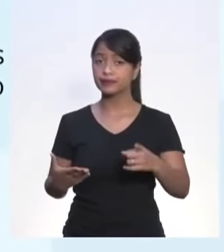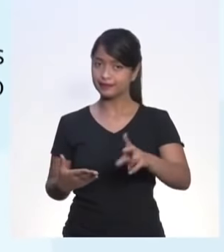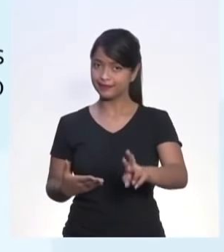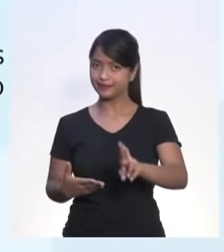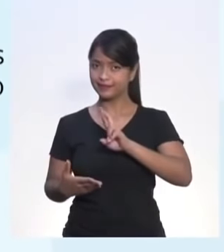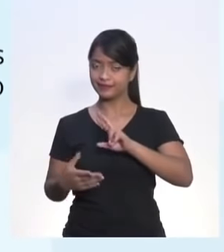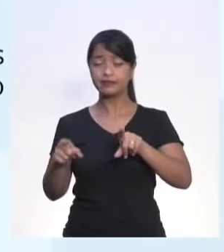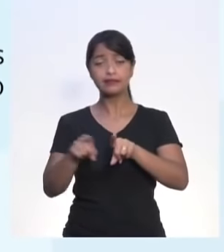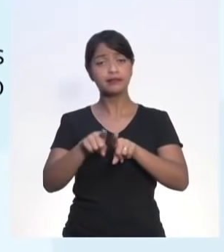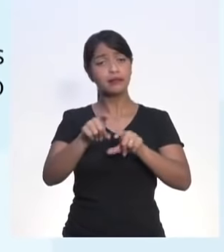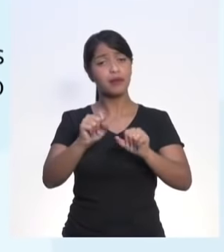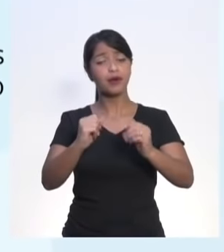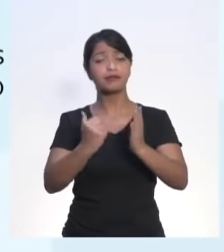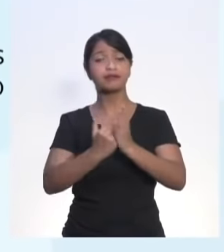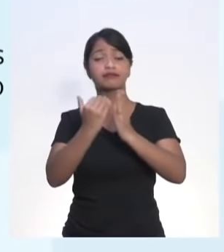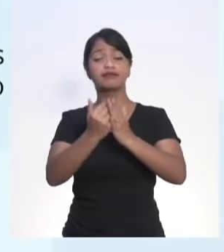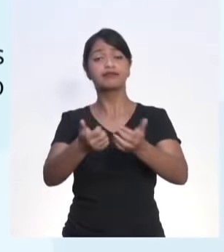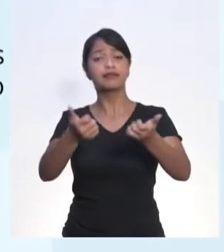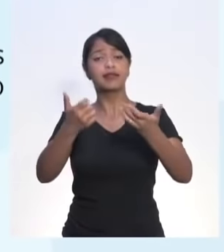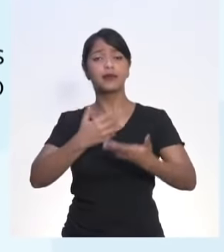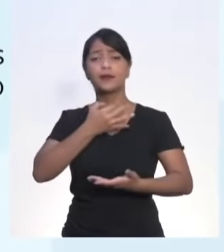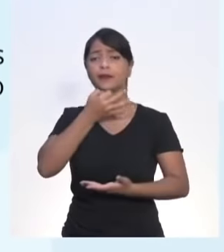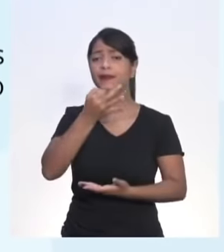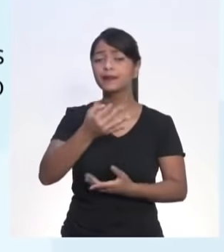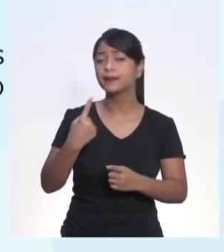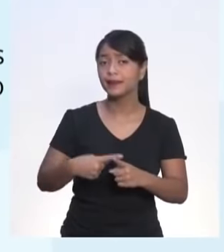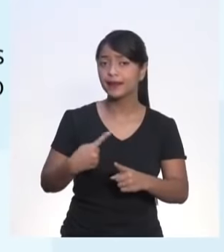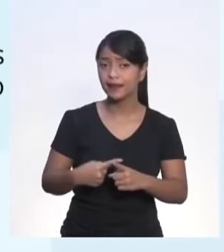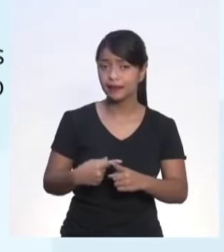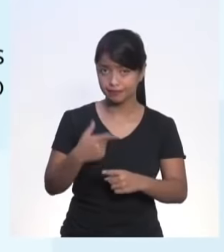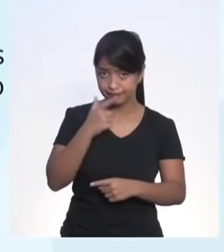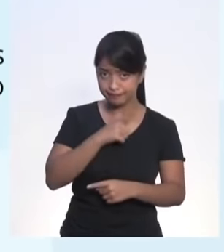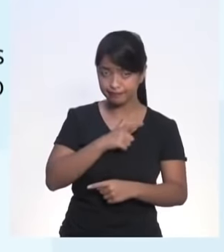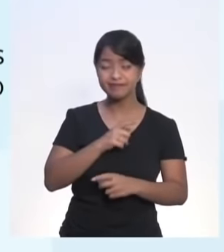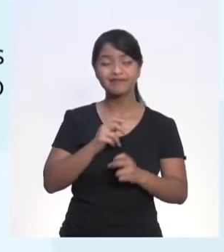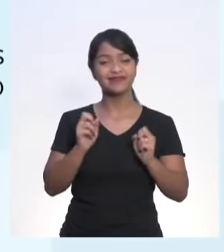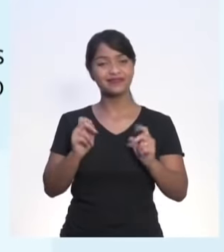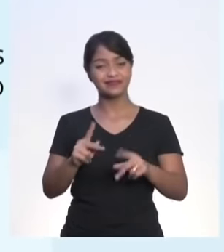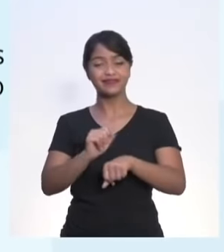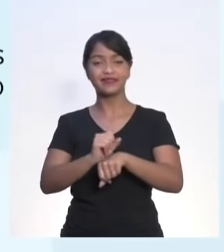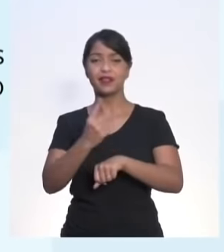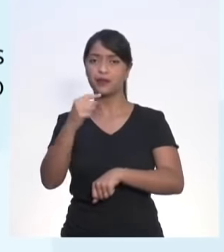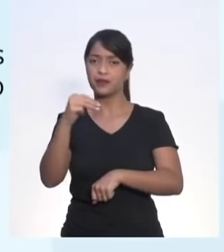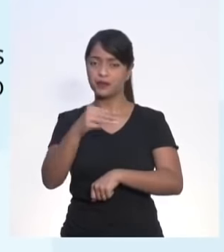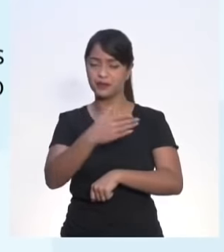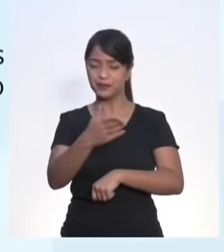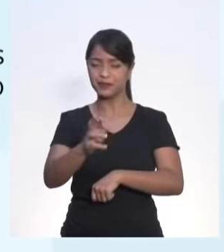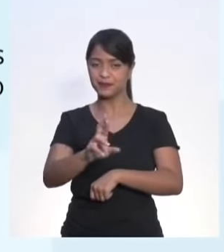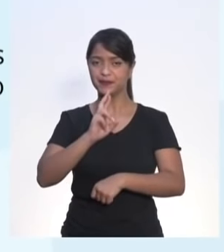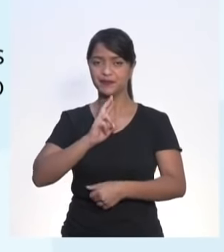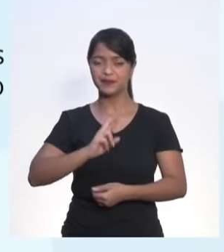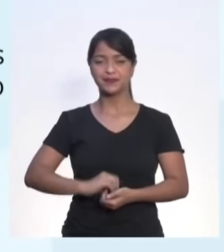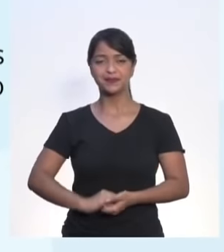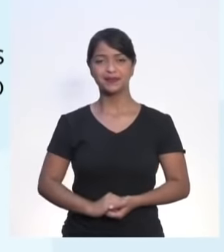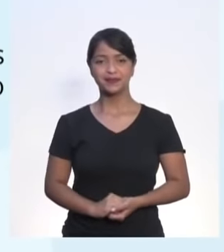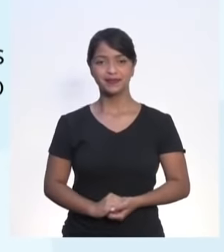tentar explicar para mim por que você tem essa opinião, se você conseguir, ok? Então, assim, um minutinho para vocês responderem aí no chat.